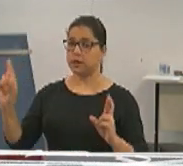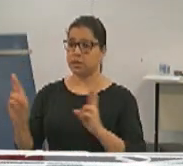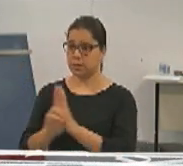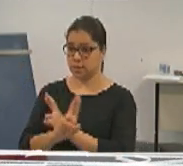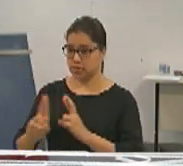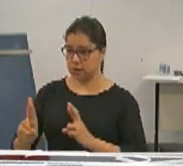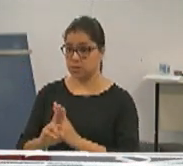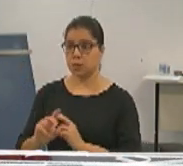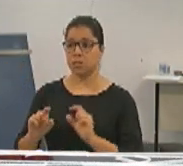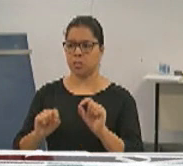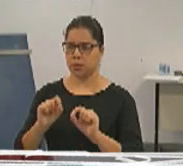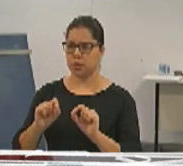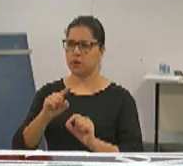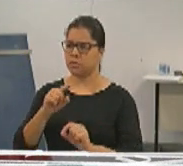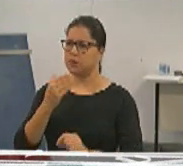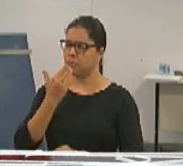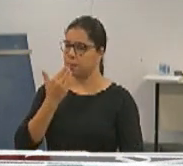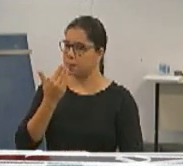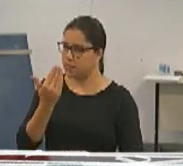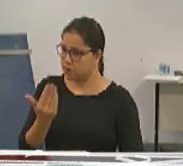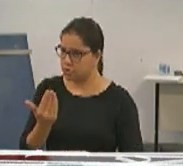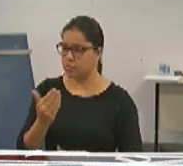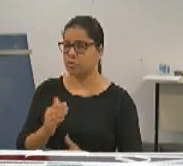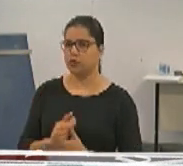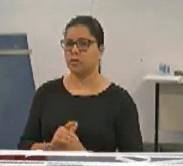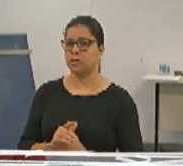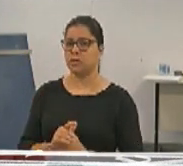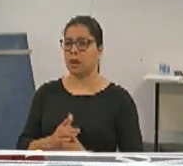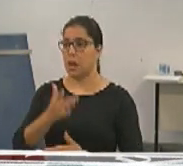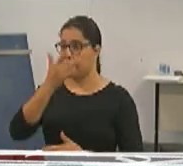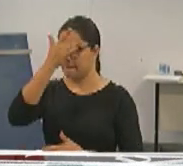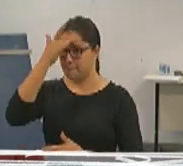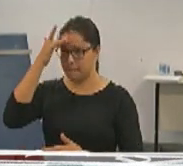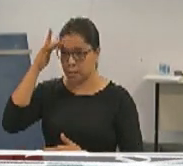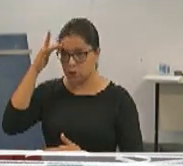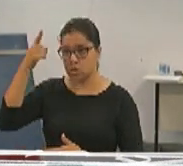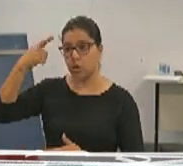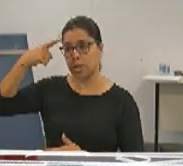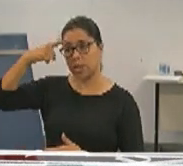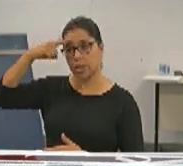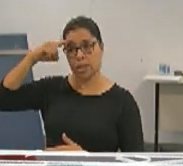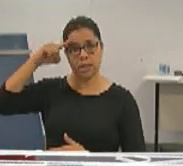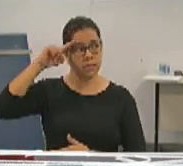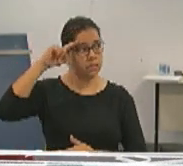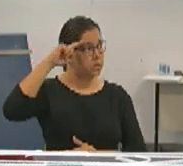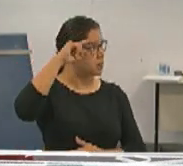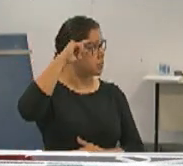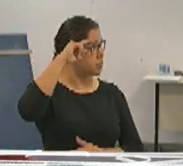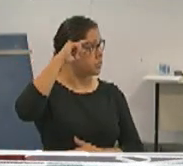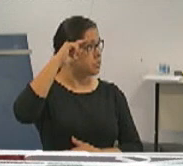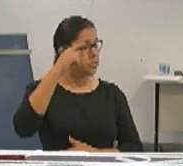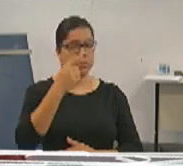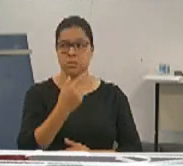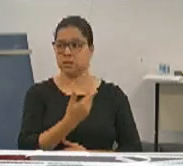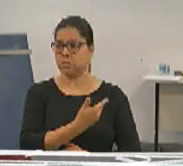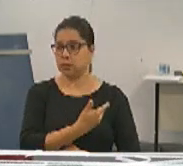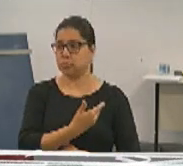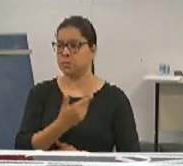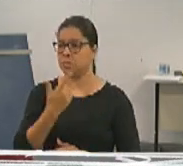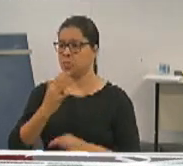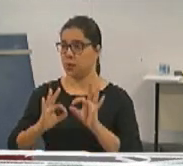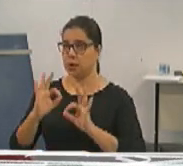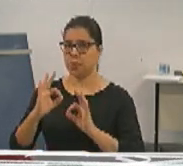eu vou sempre pedir aos candidatos que, quando se referirem à professora Liane, sempre use este espaço, por uma questão de organização